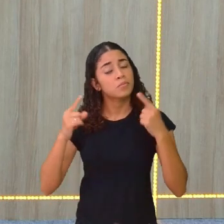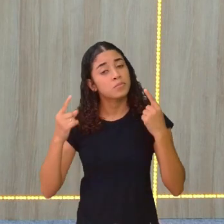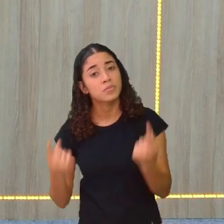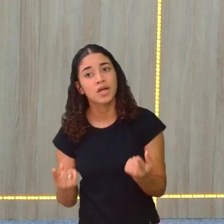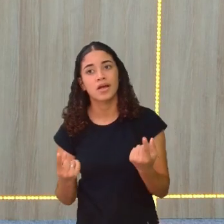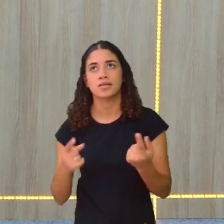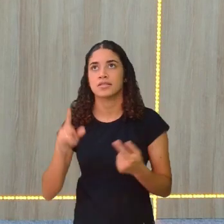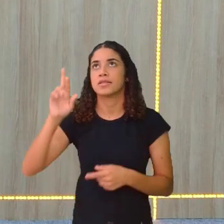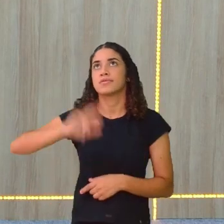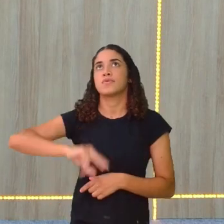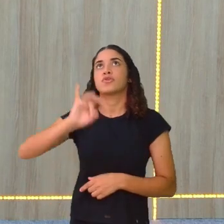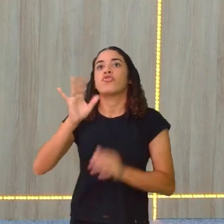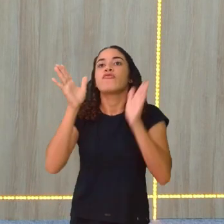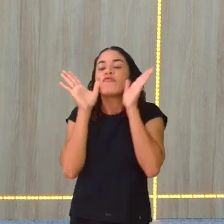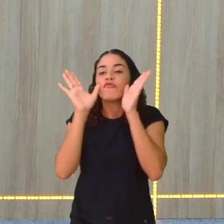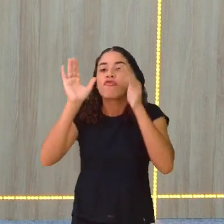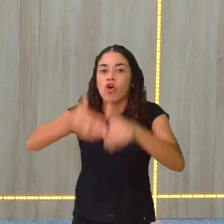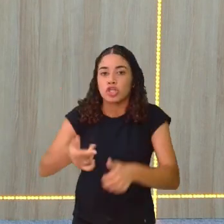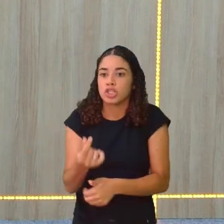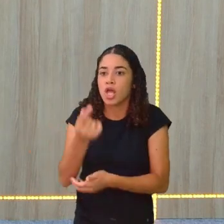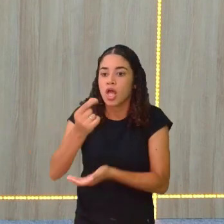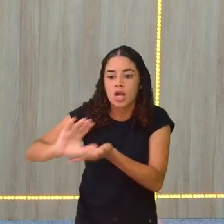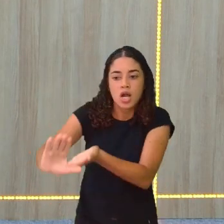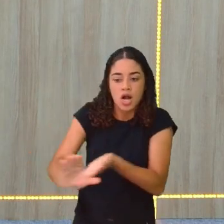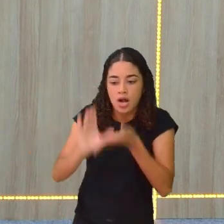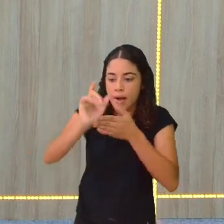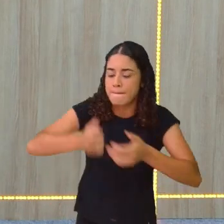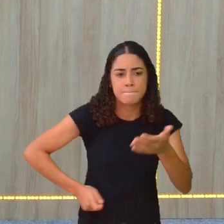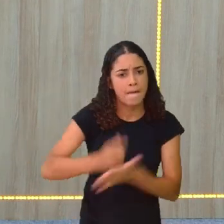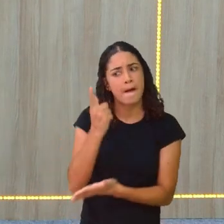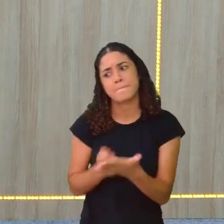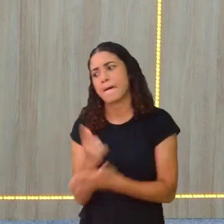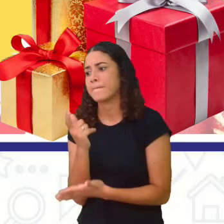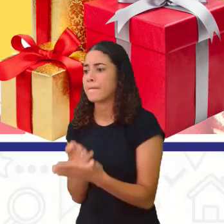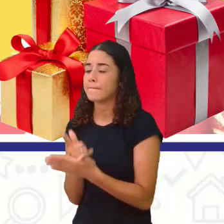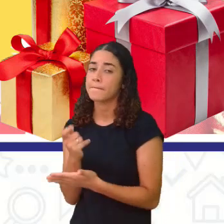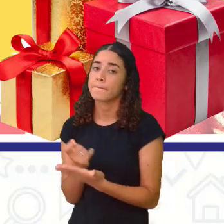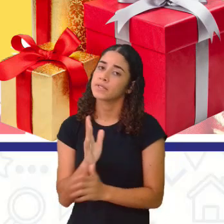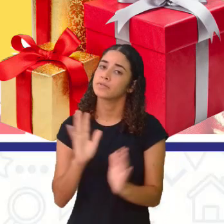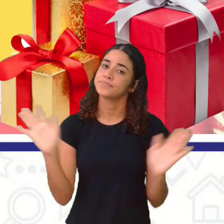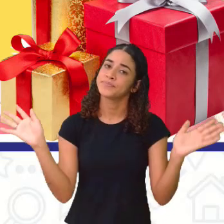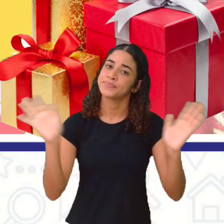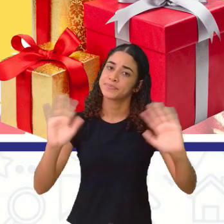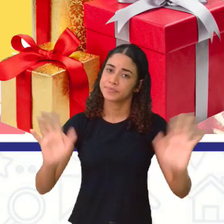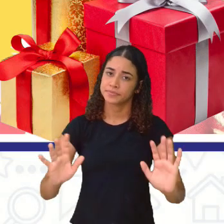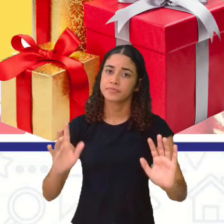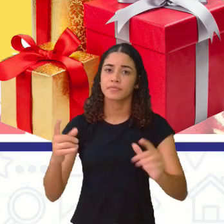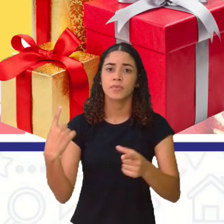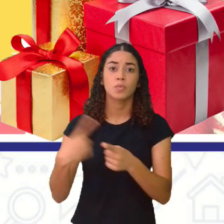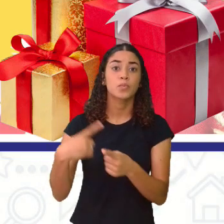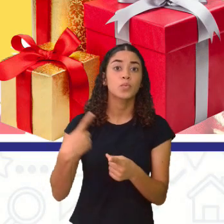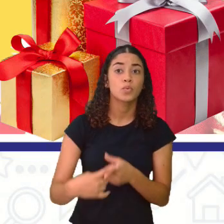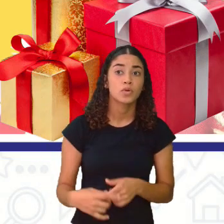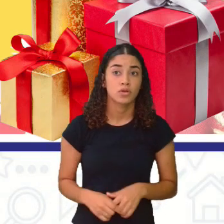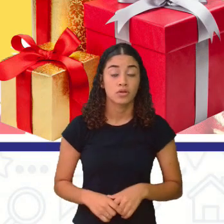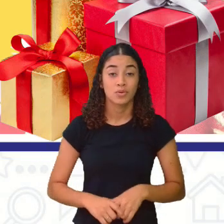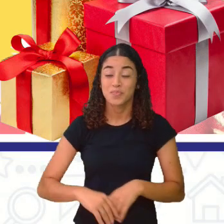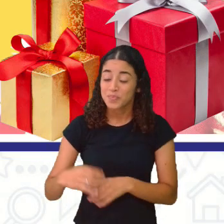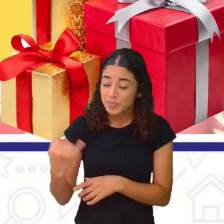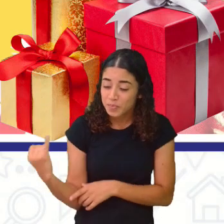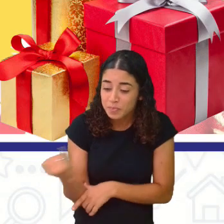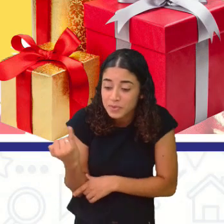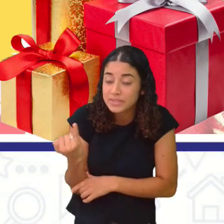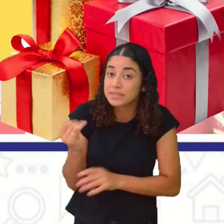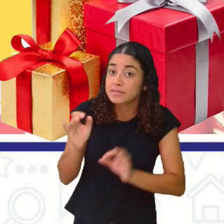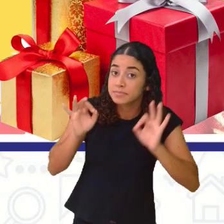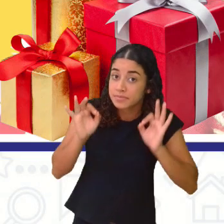não atentar para os excessos, porque o que mais deve contar aqui, professor, é a questão